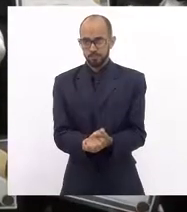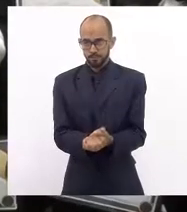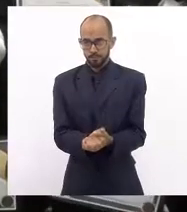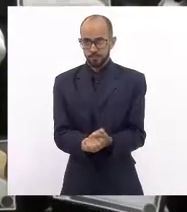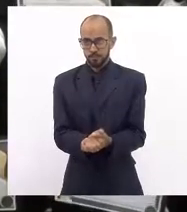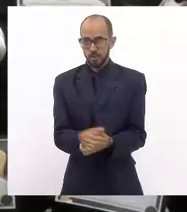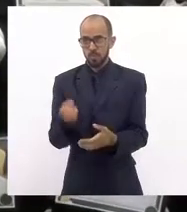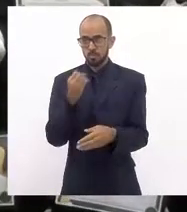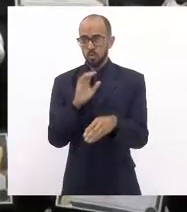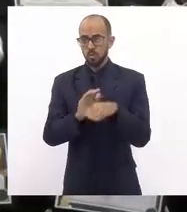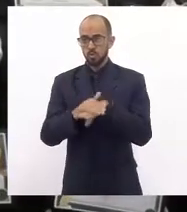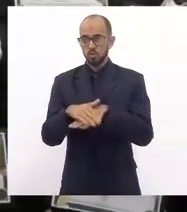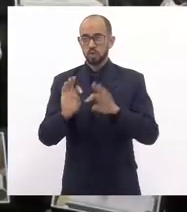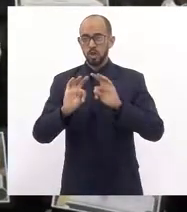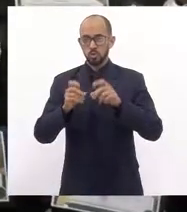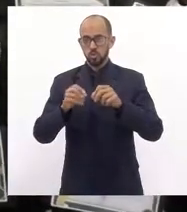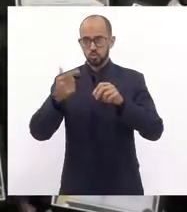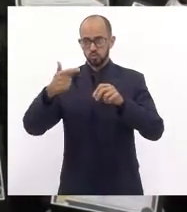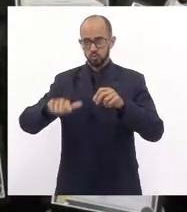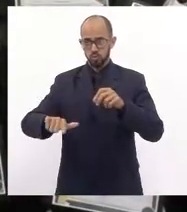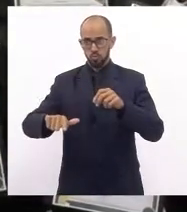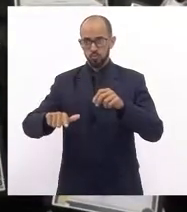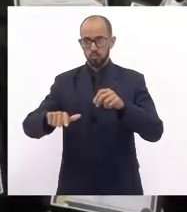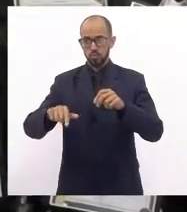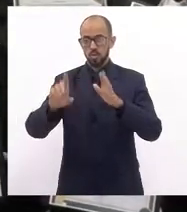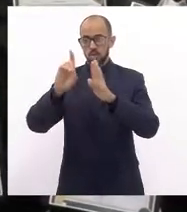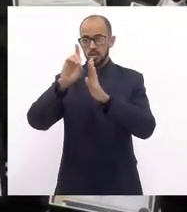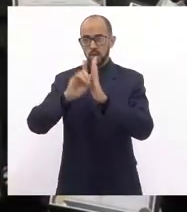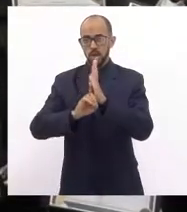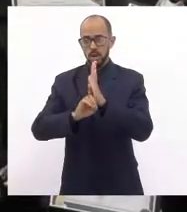dar boa noite a todos novamente e